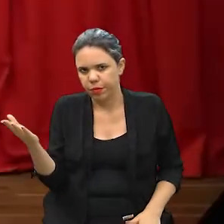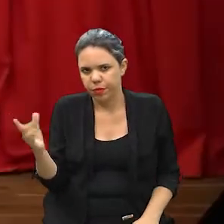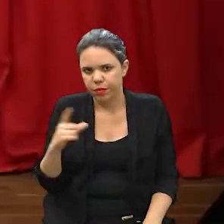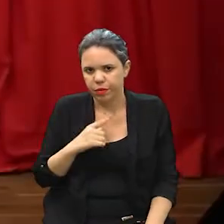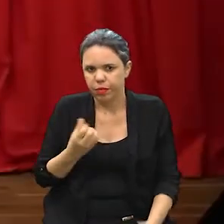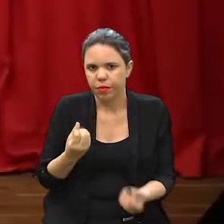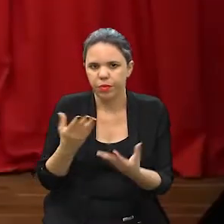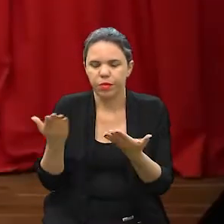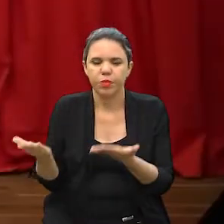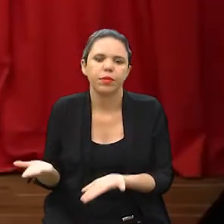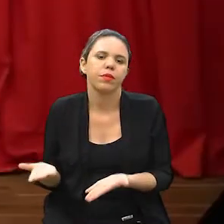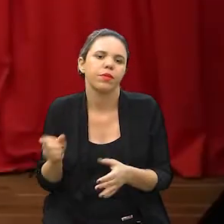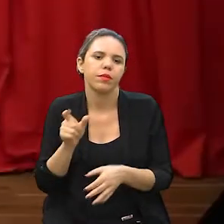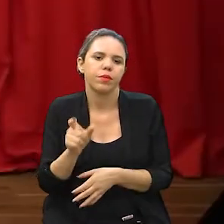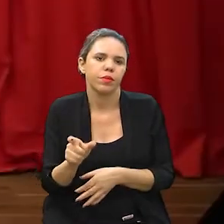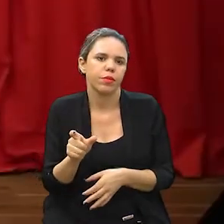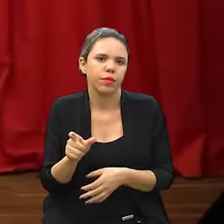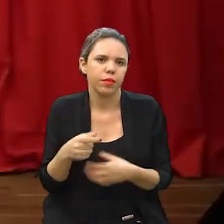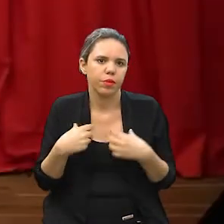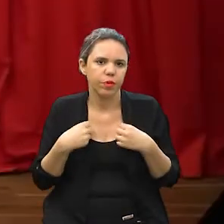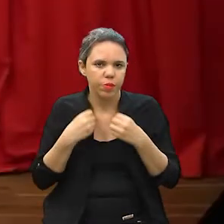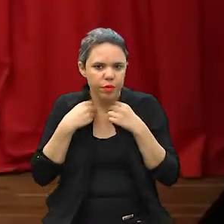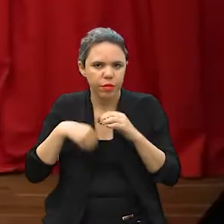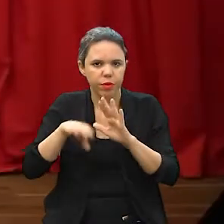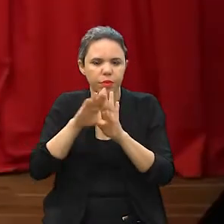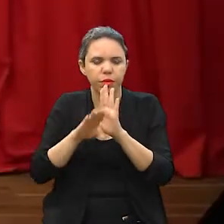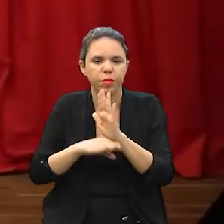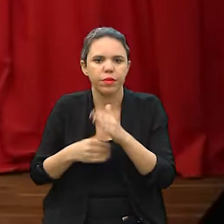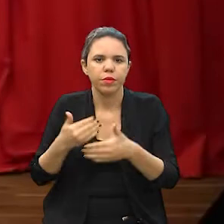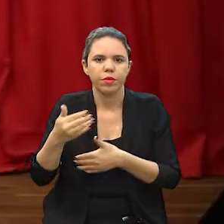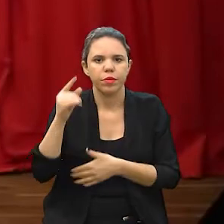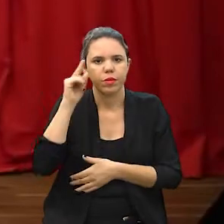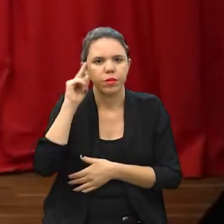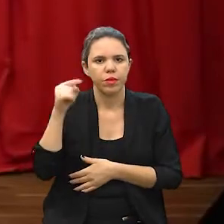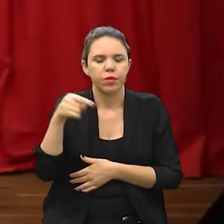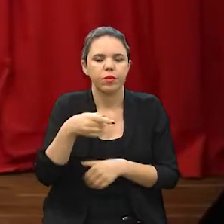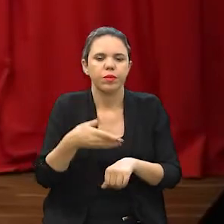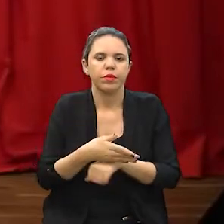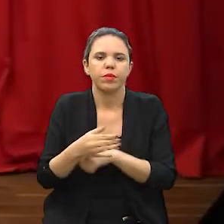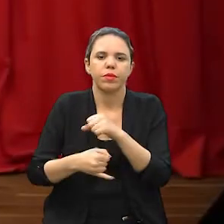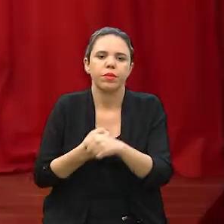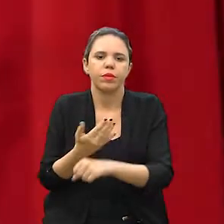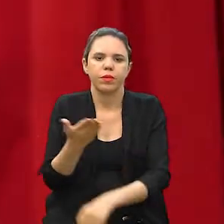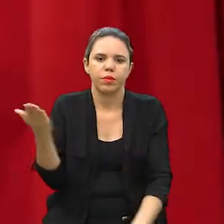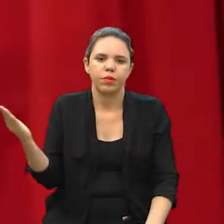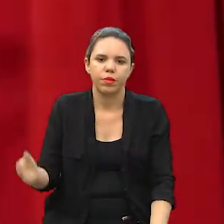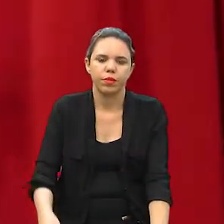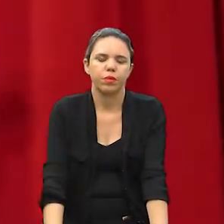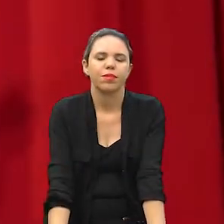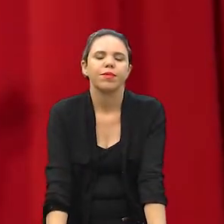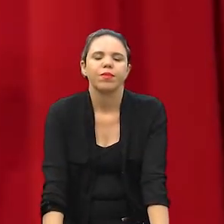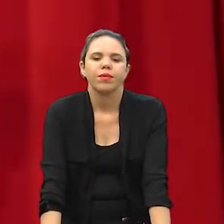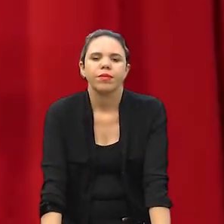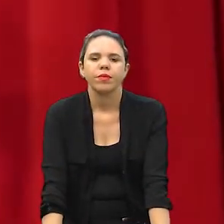ter mais informações de ingressos e também a programação dos próximos dias, entra lá no site